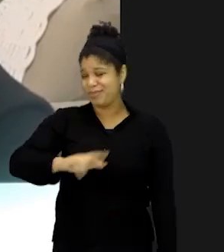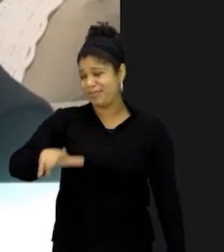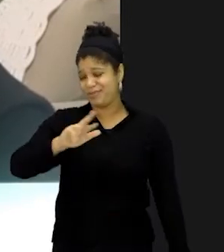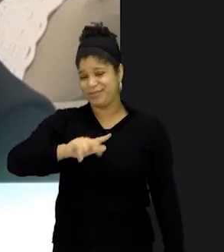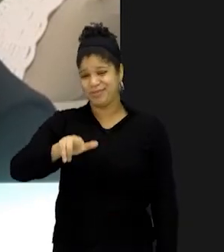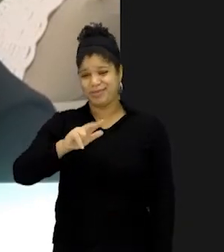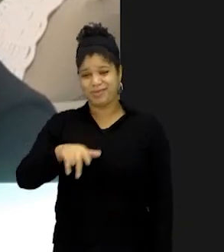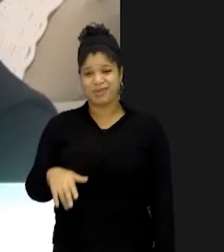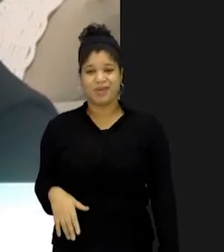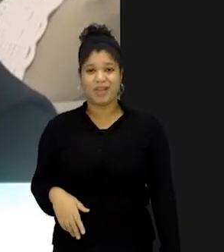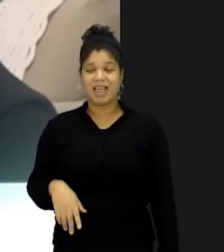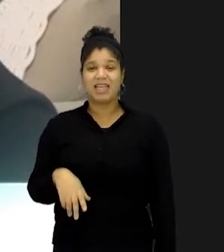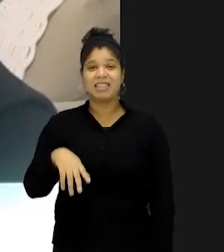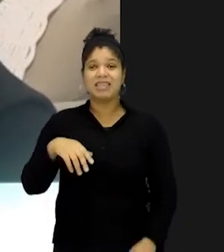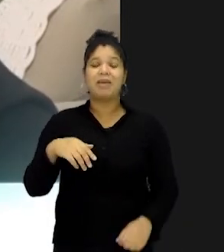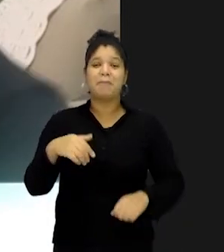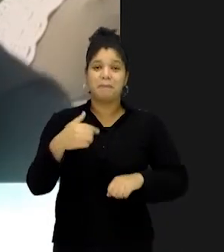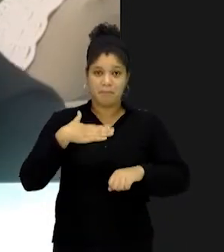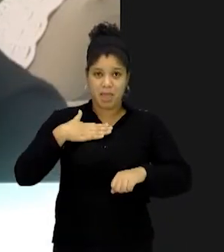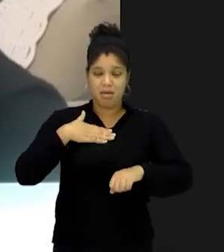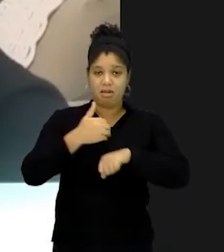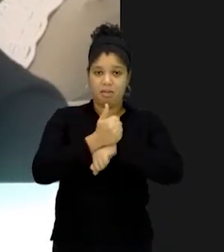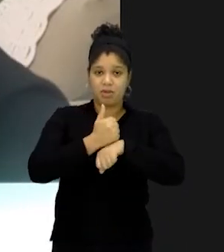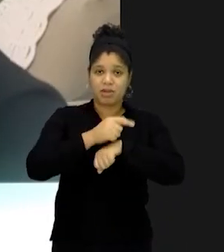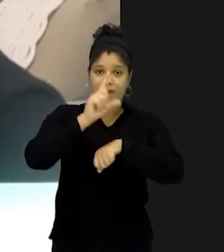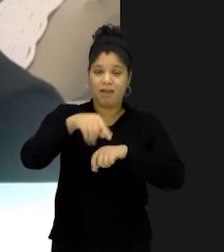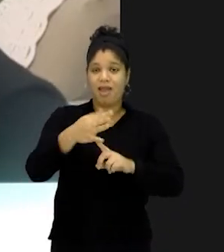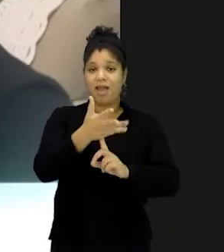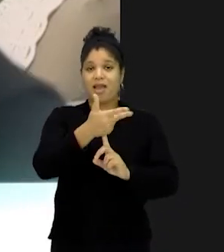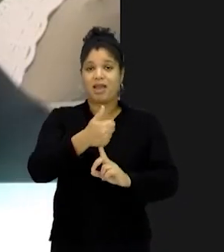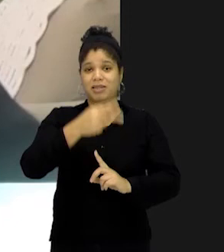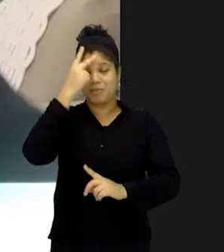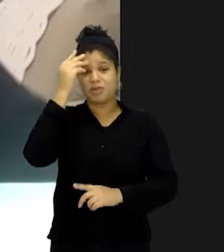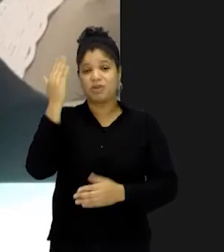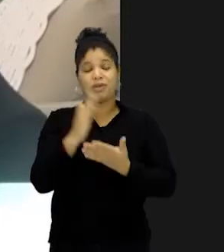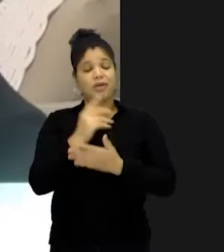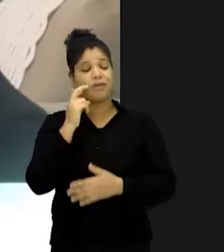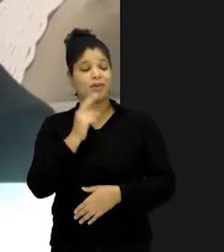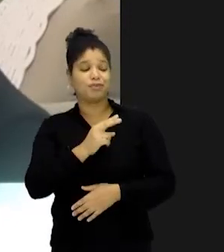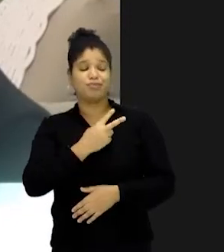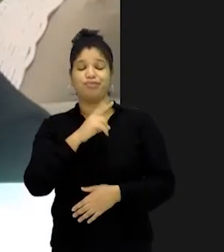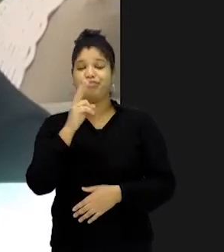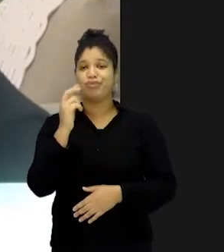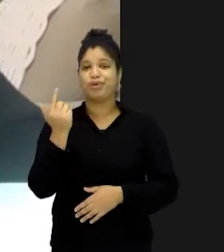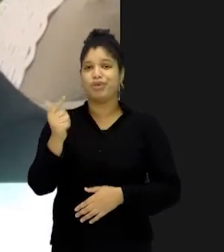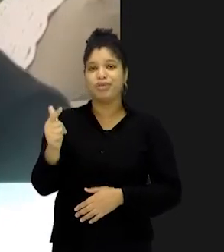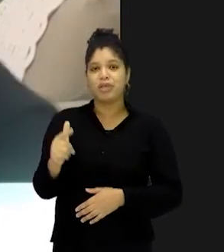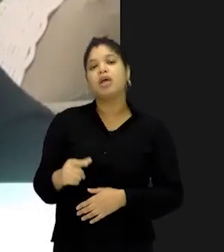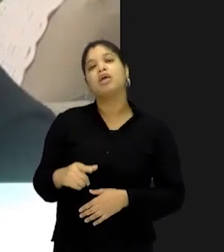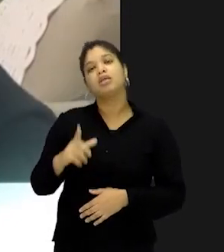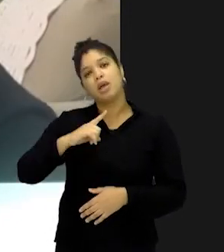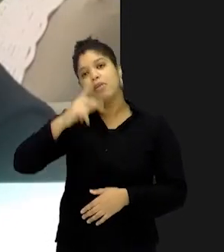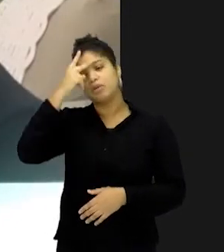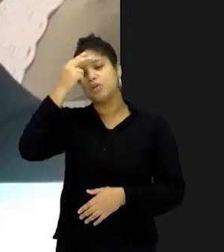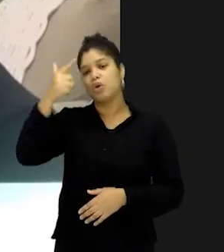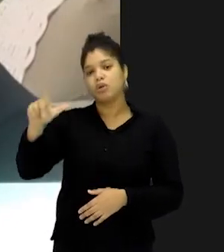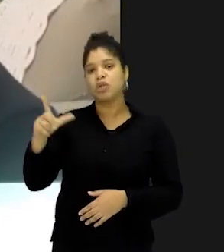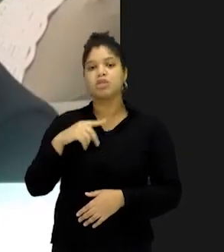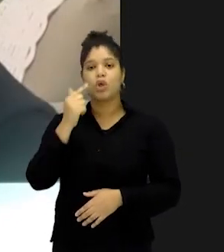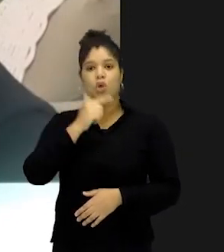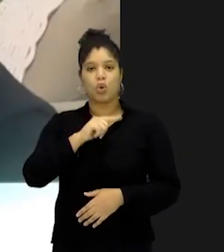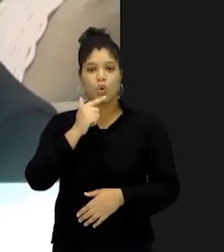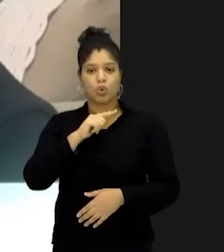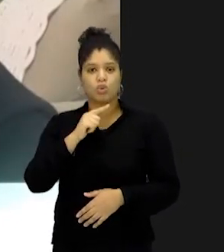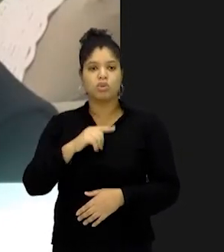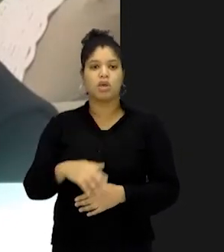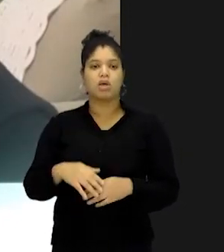arte deve ter... Como tem muitos, né, que se deram bem, que se dão bem, né,